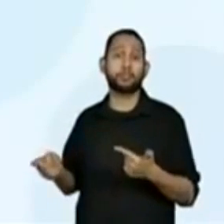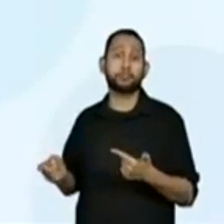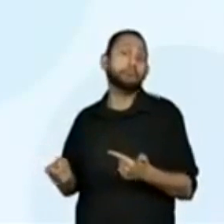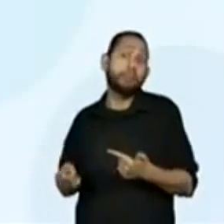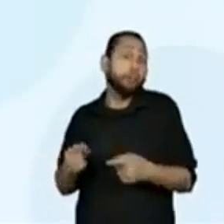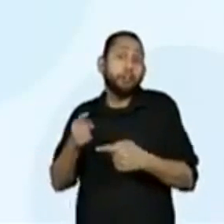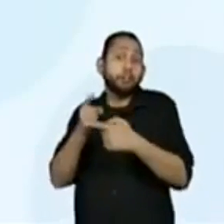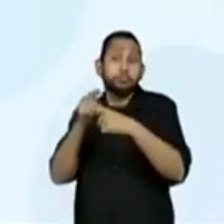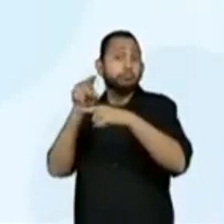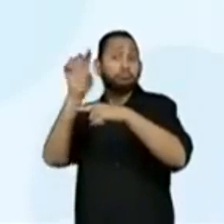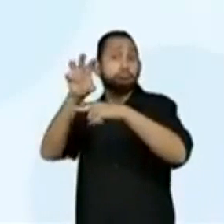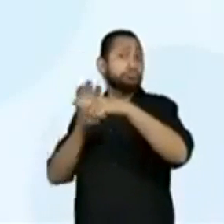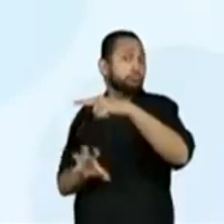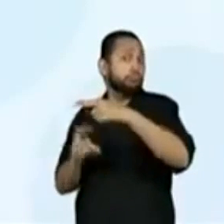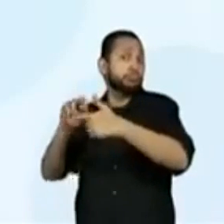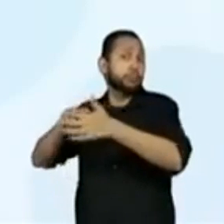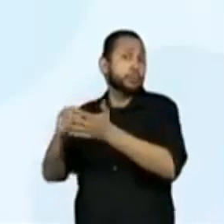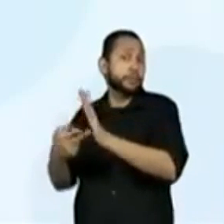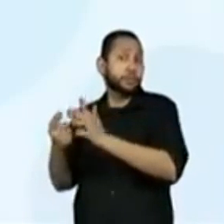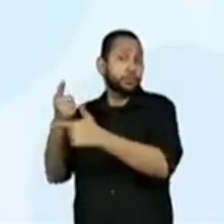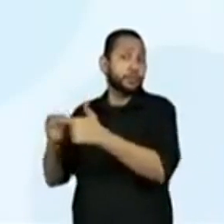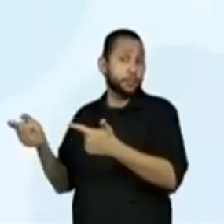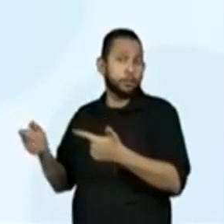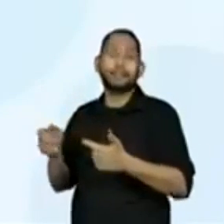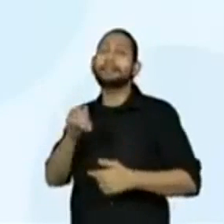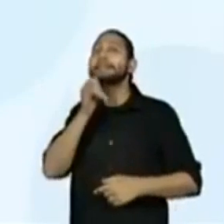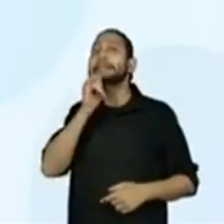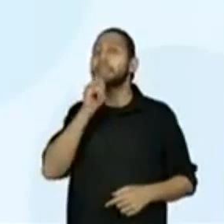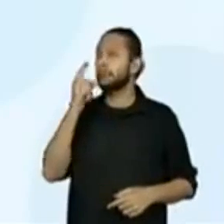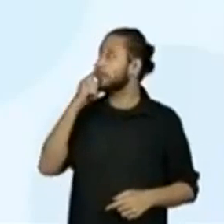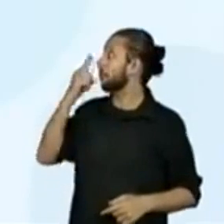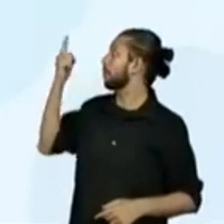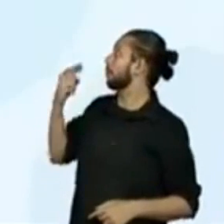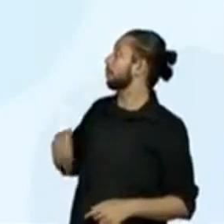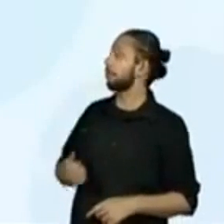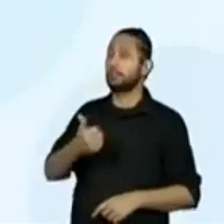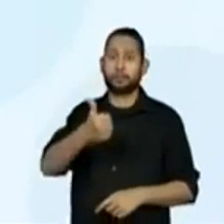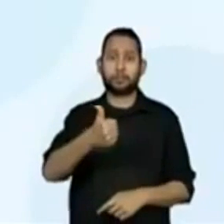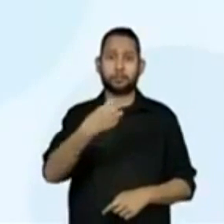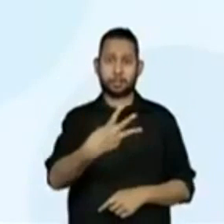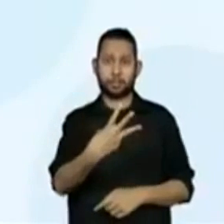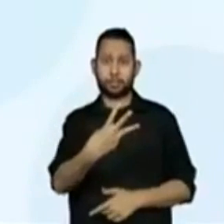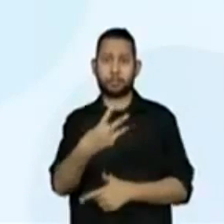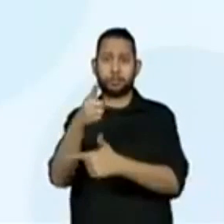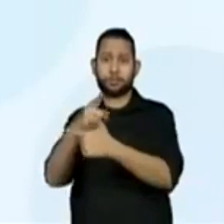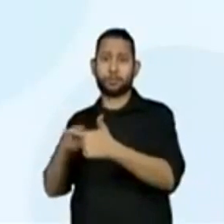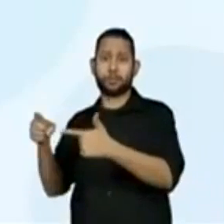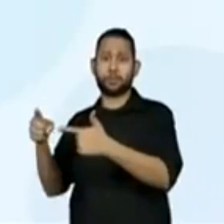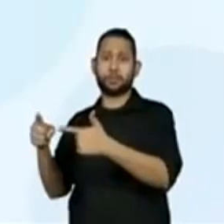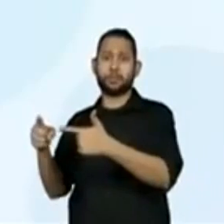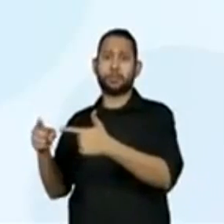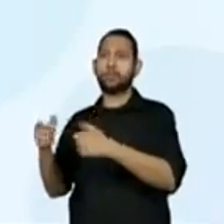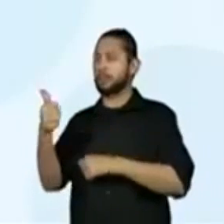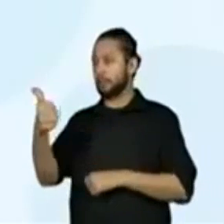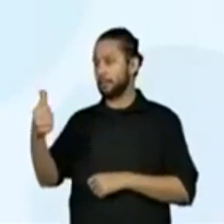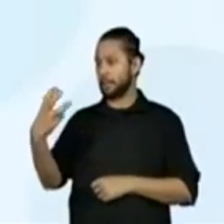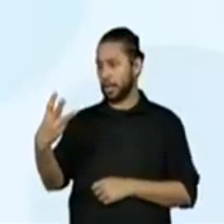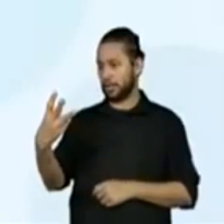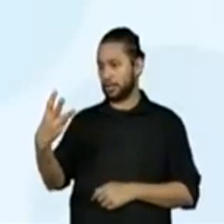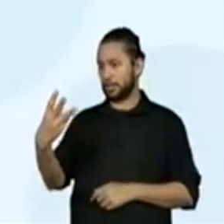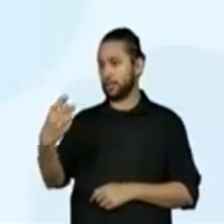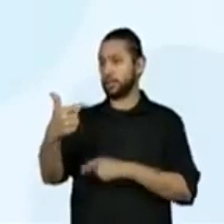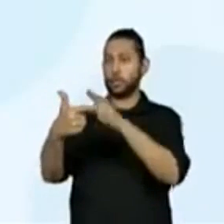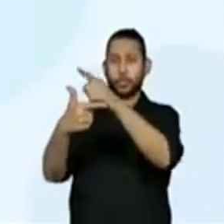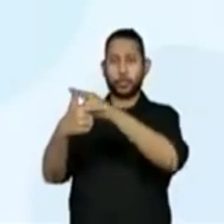é uma divisão. Então eu vou dividir 13 por 100 para encontrar o